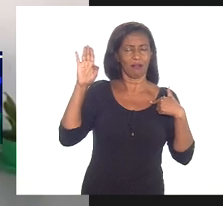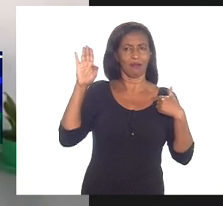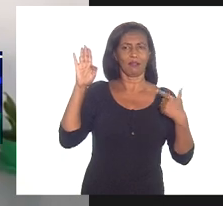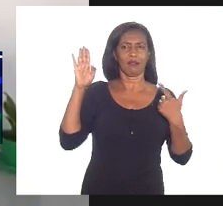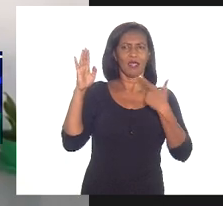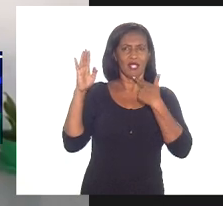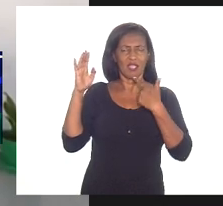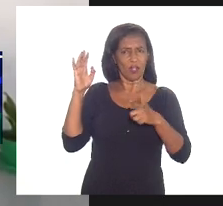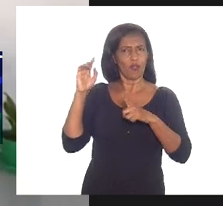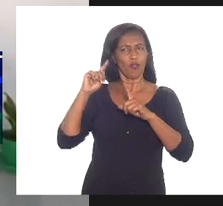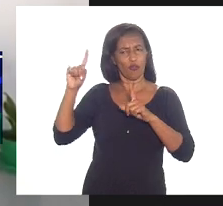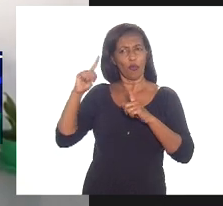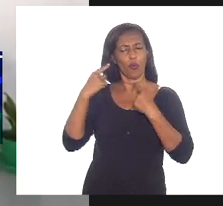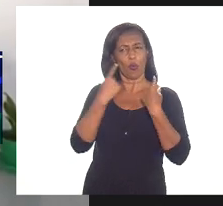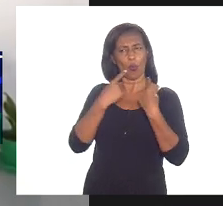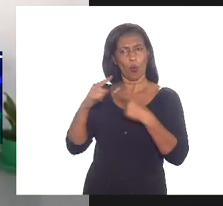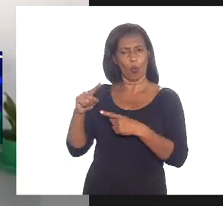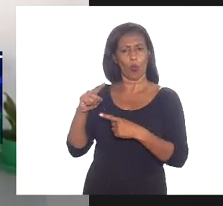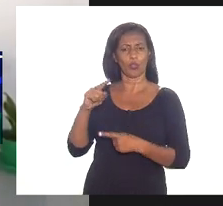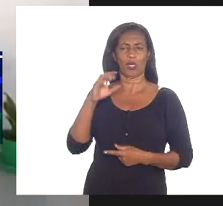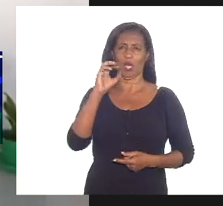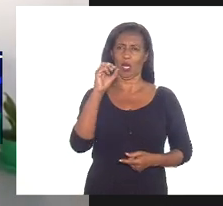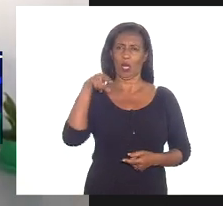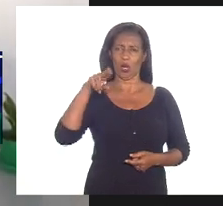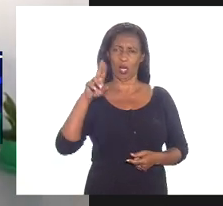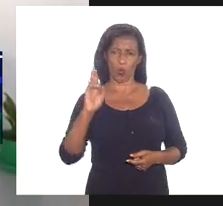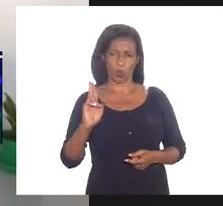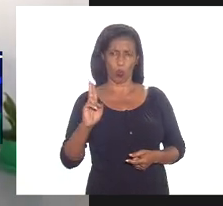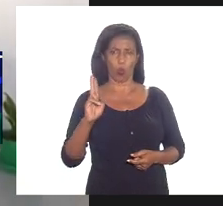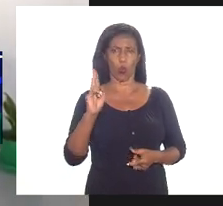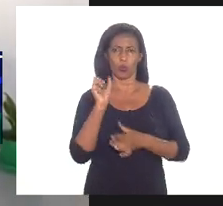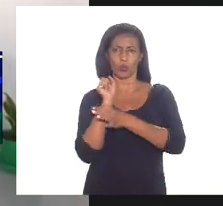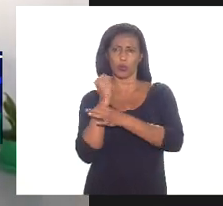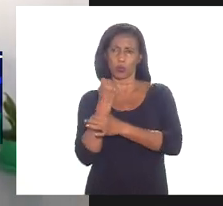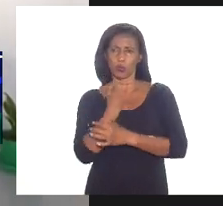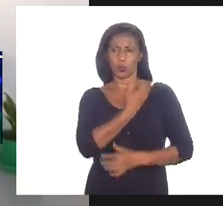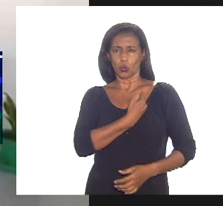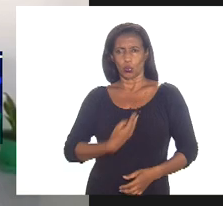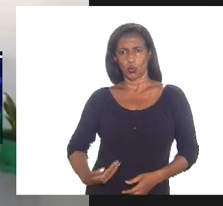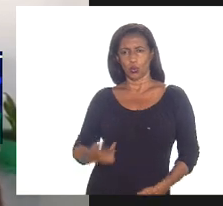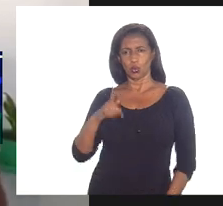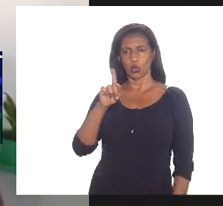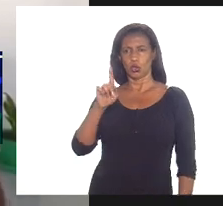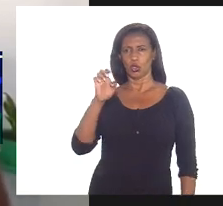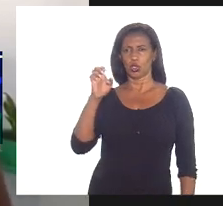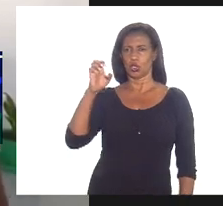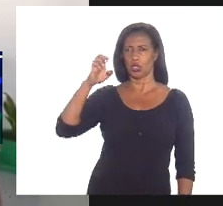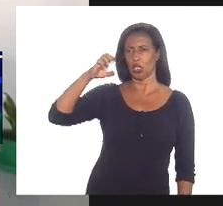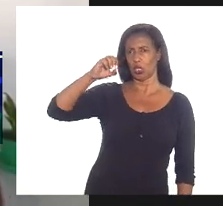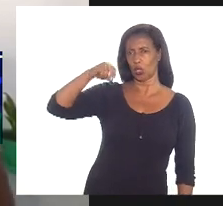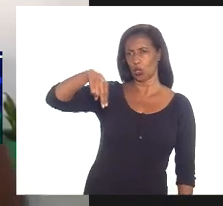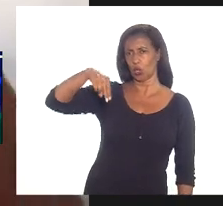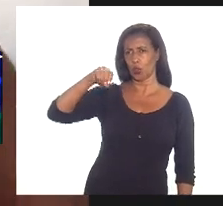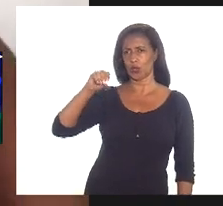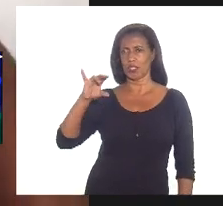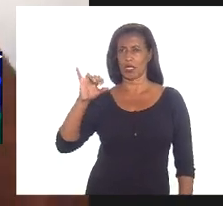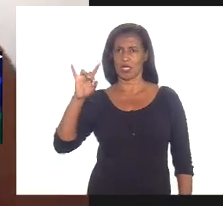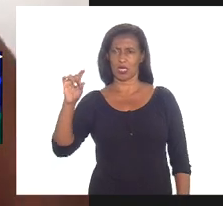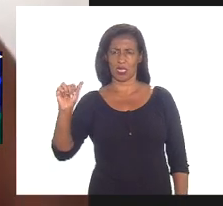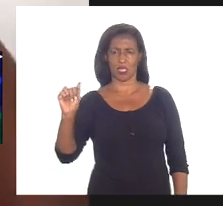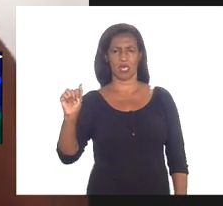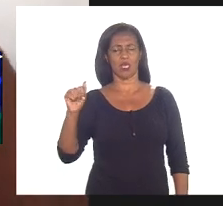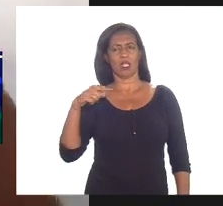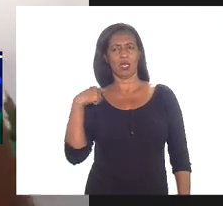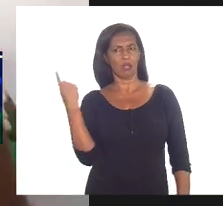ONU e nao era por conta da sua política pública de segurança genocida a gente tem uma situação de